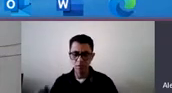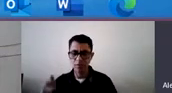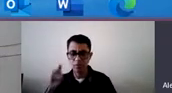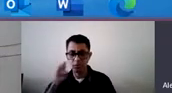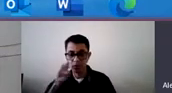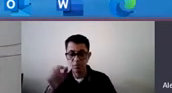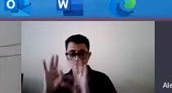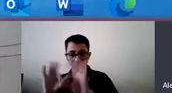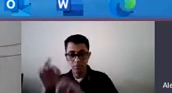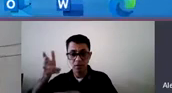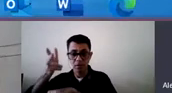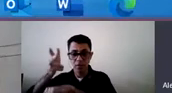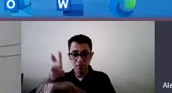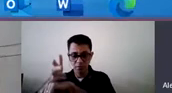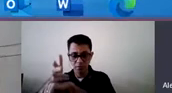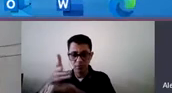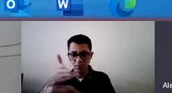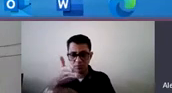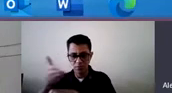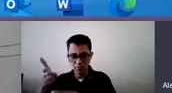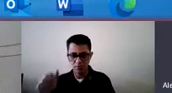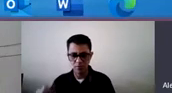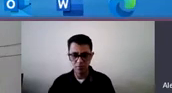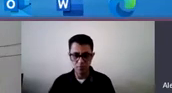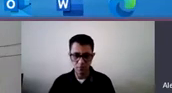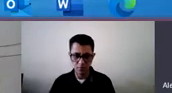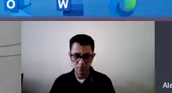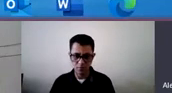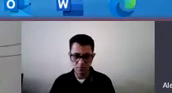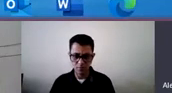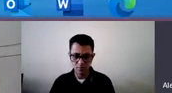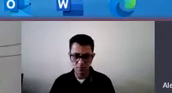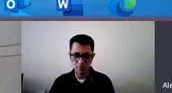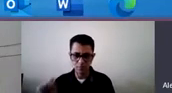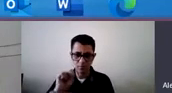aqui. Agora ela deu ruim.